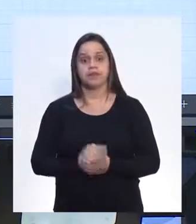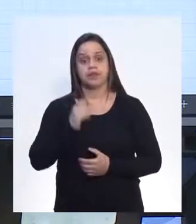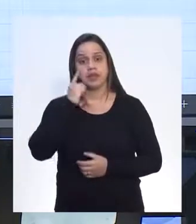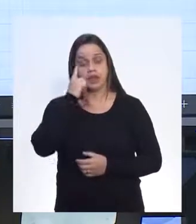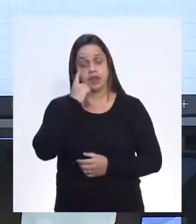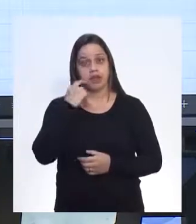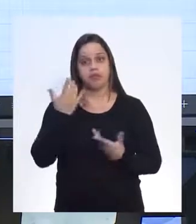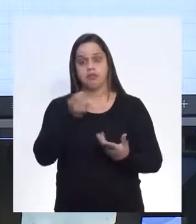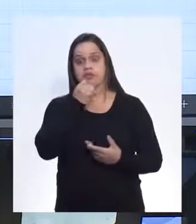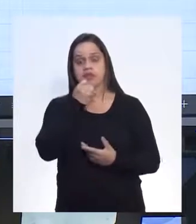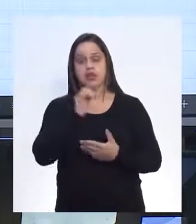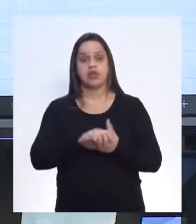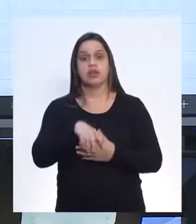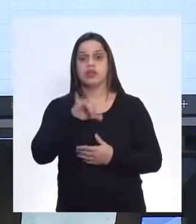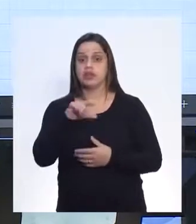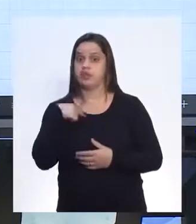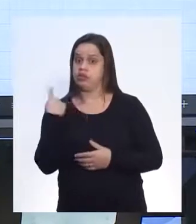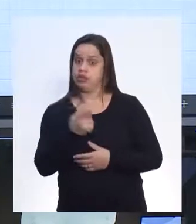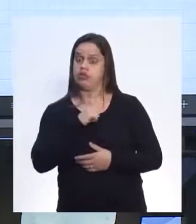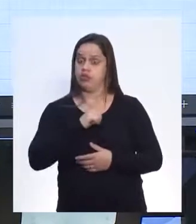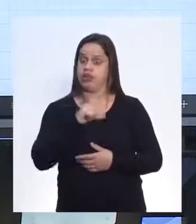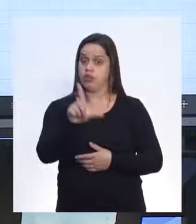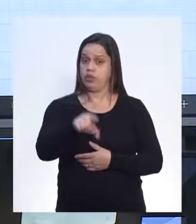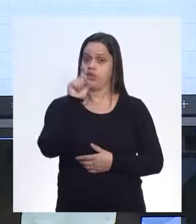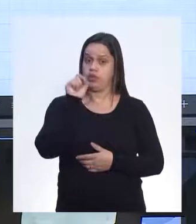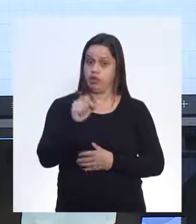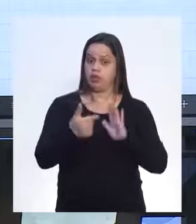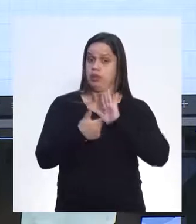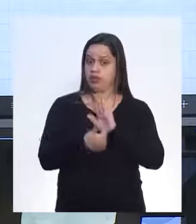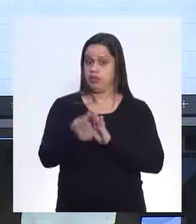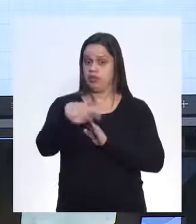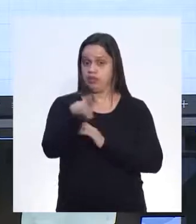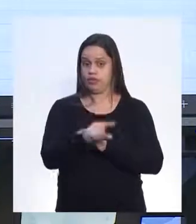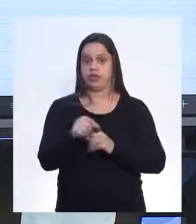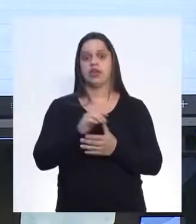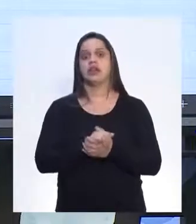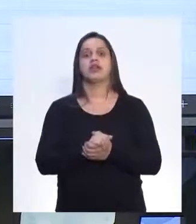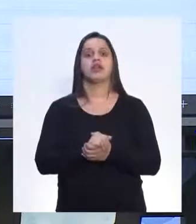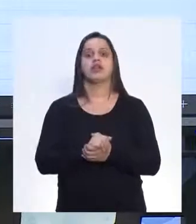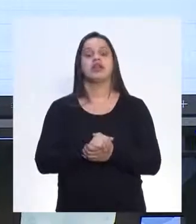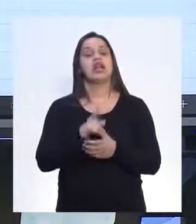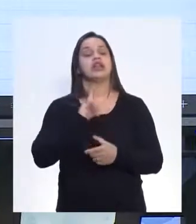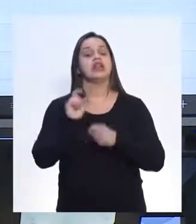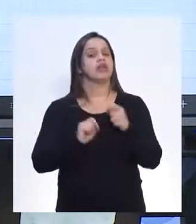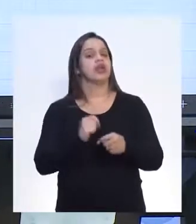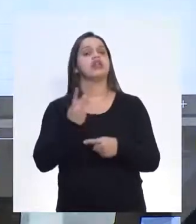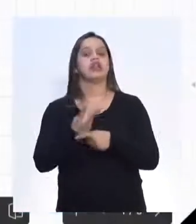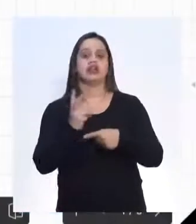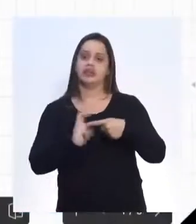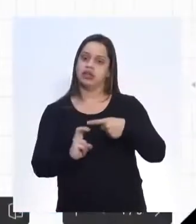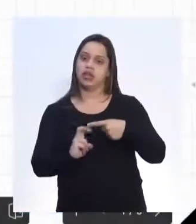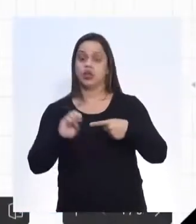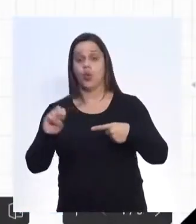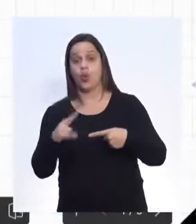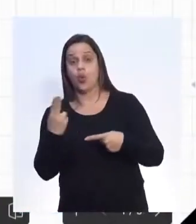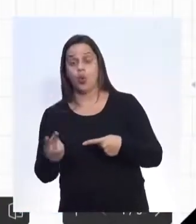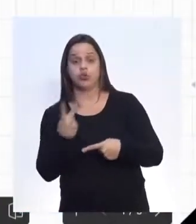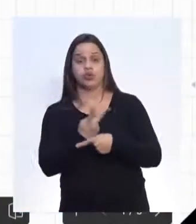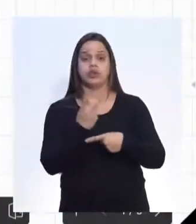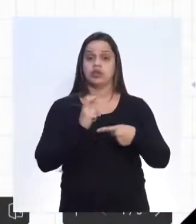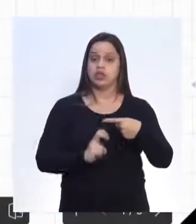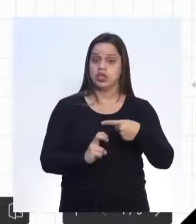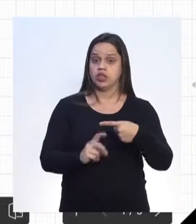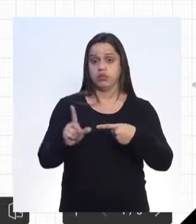se a gente tivesse uma alternativa aqui, por exemplo, haveria ali o 3/5 ou 2/5 como